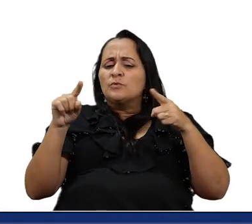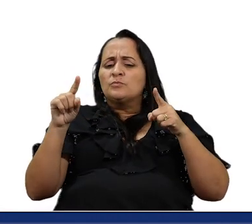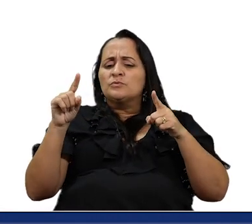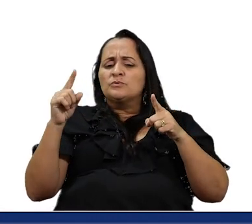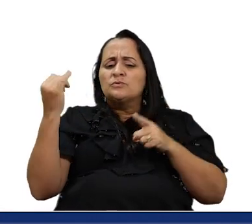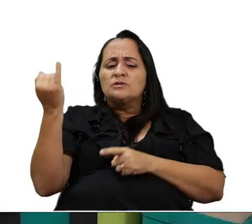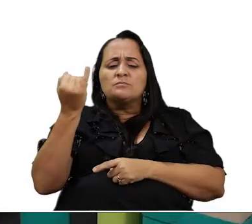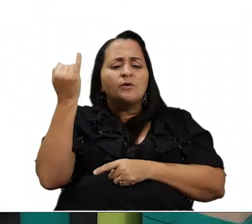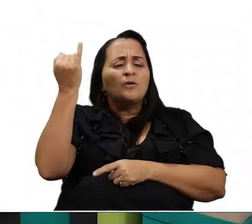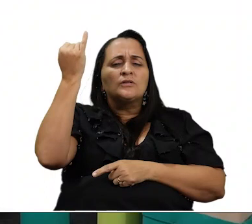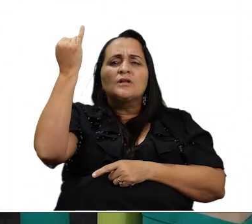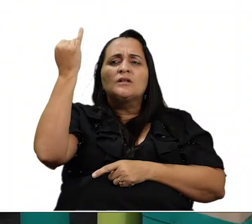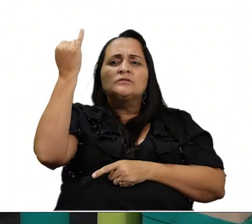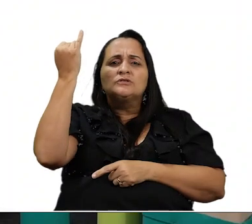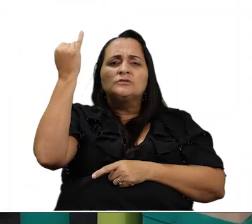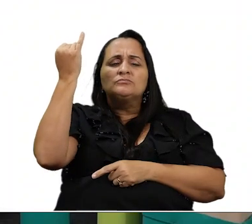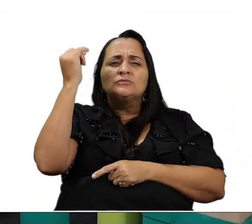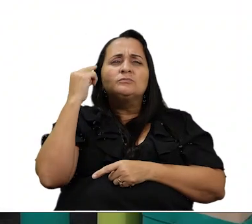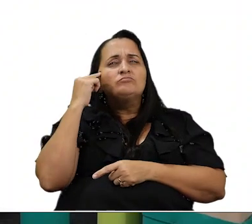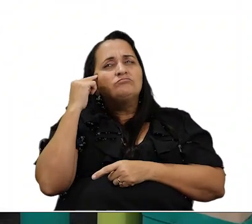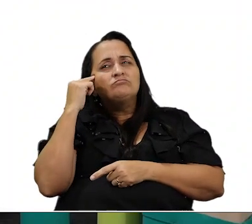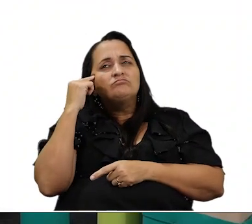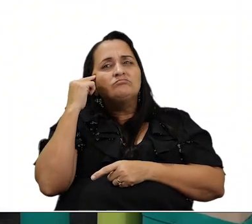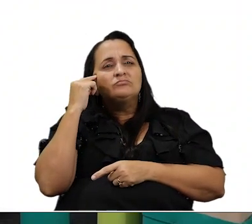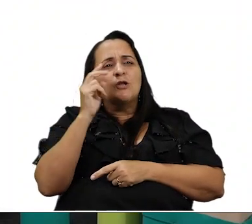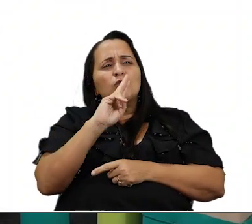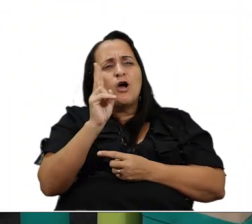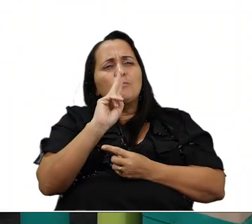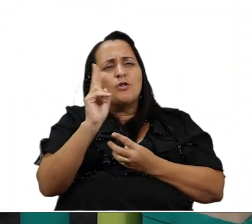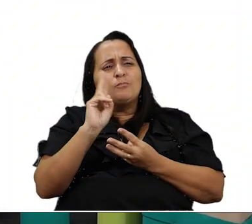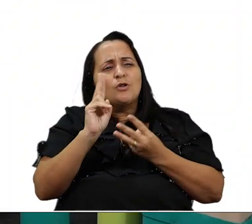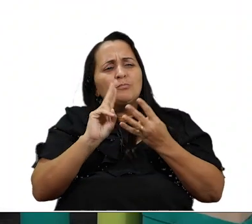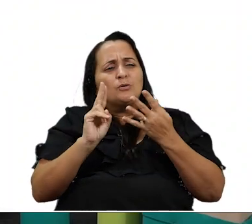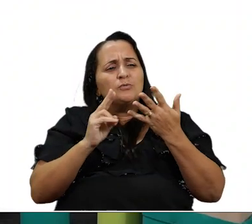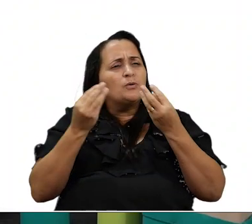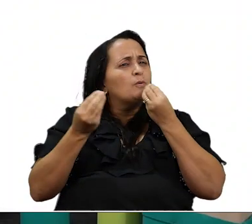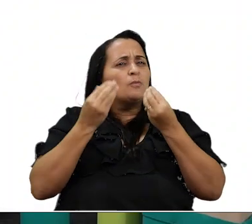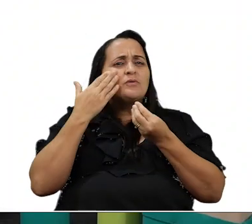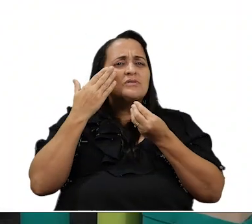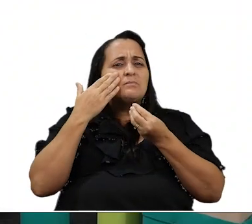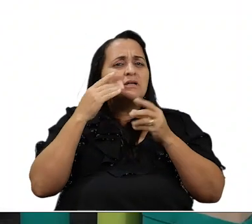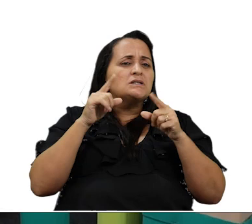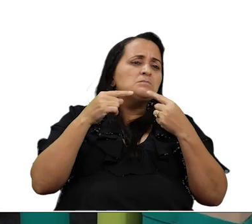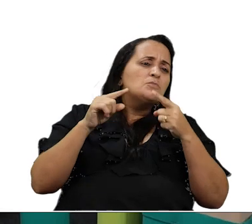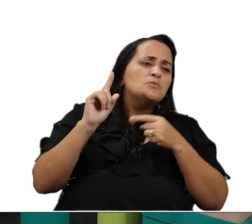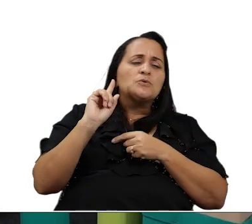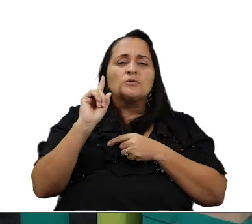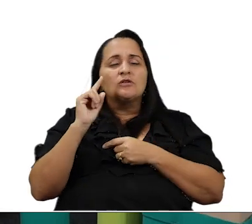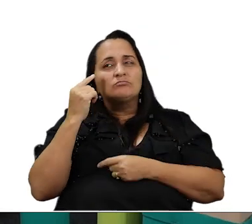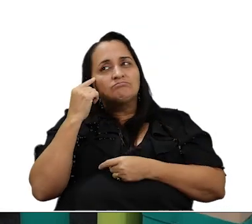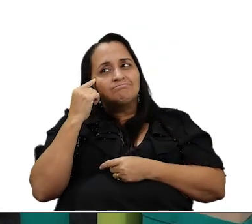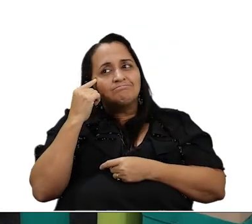carnaval. Você lembra quando eu li? Eu falei um bocado de nome. Como é que eu vou saber se é músico, se não é?